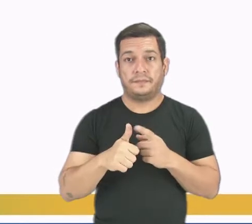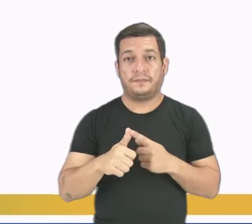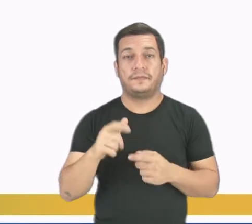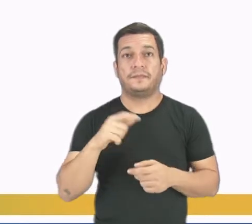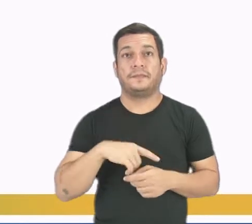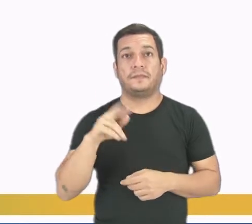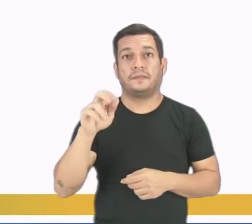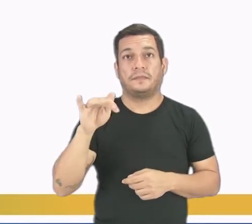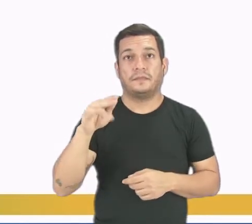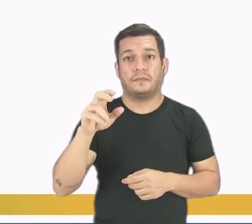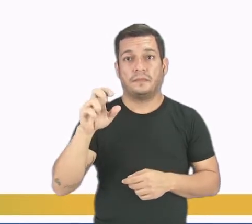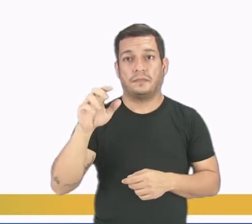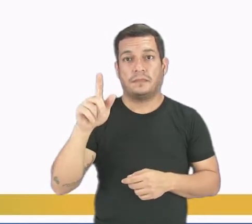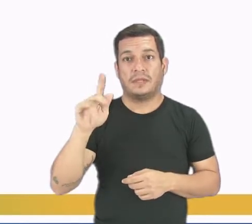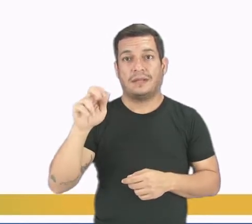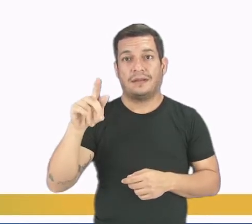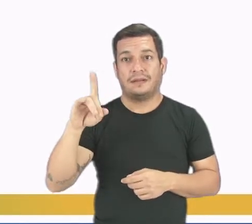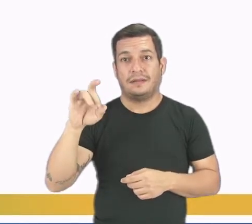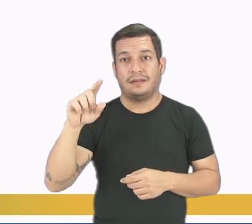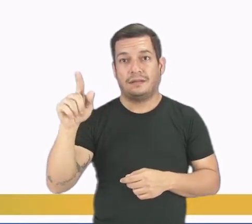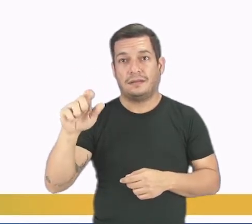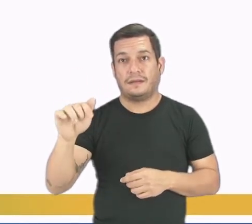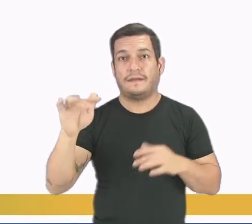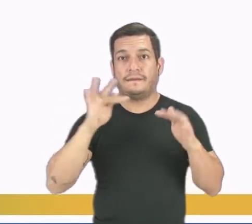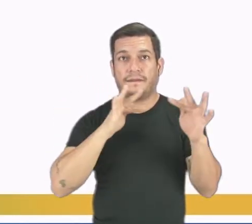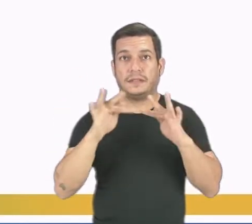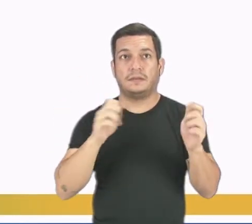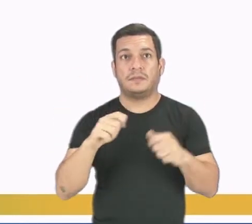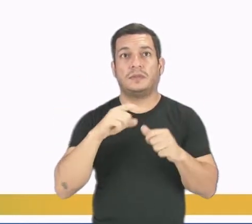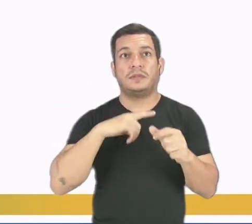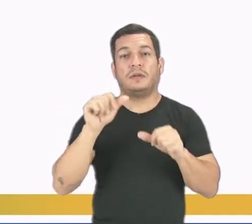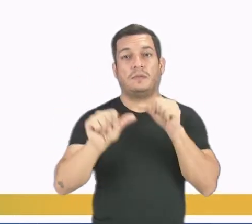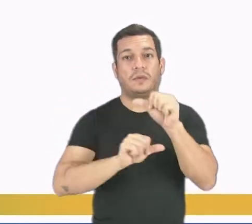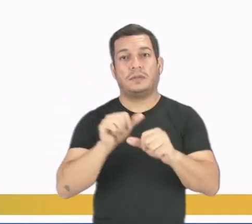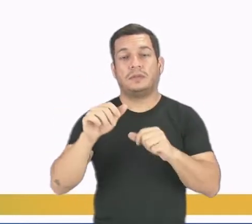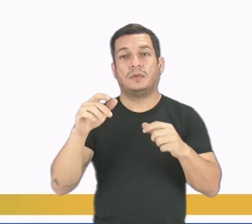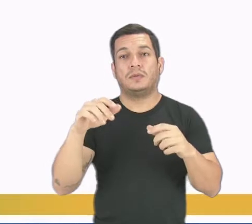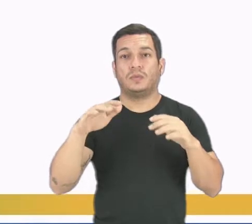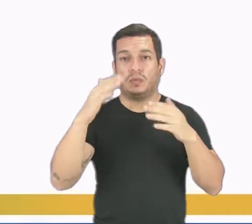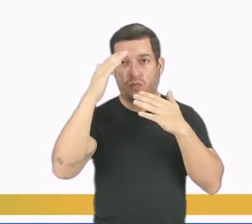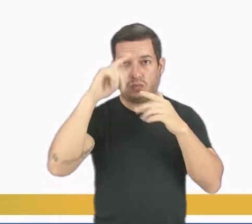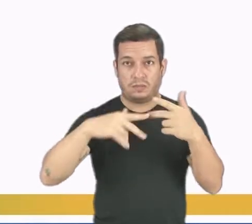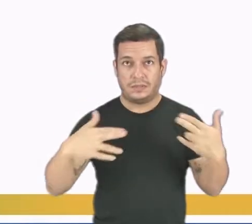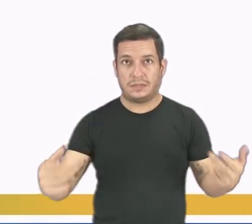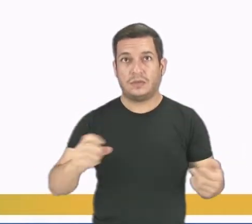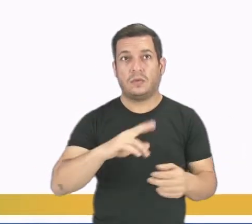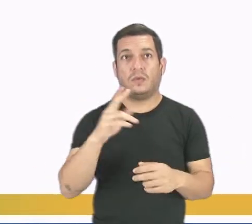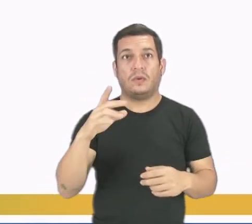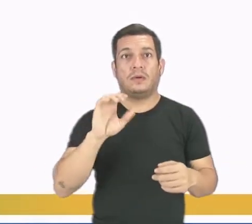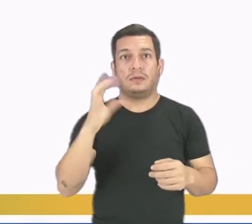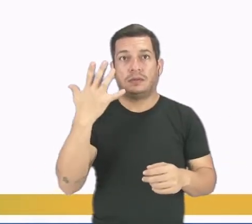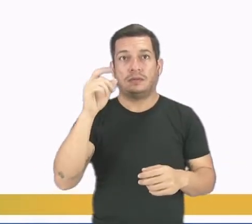velocidade igual a zero. Vamos ver como é que isso acontece? Então, vamos lá. Movimento ou torque?